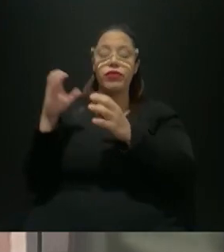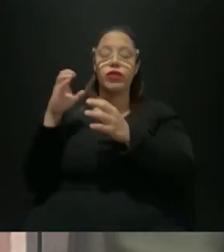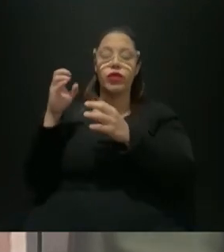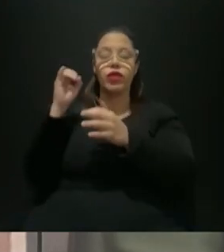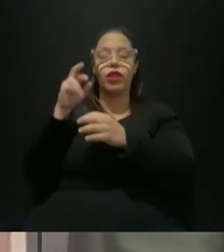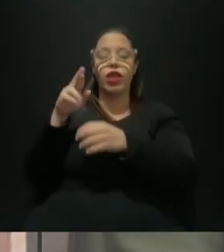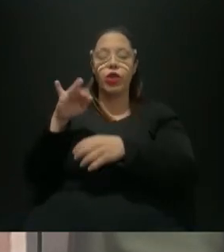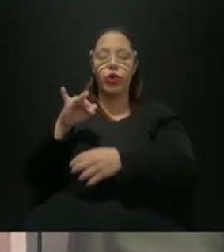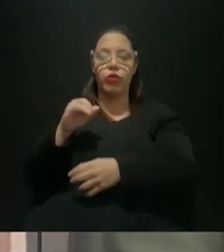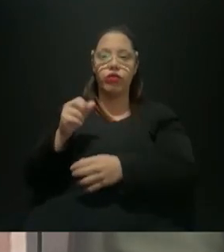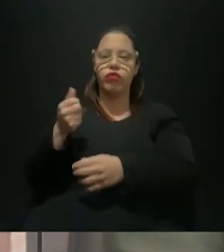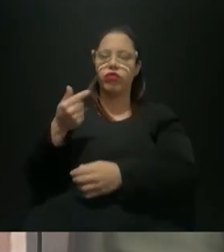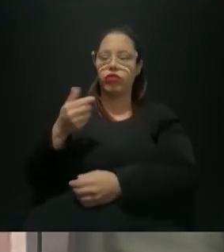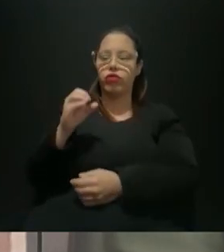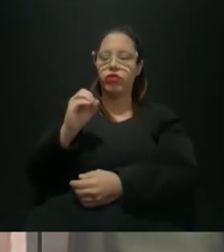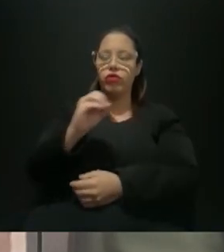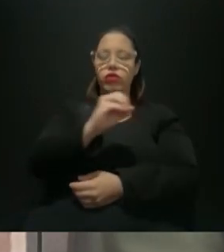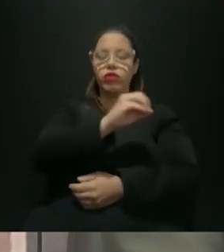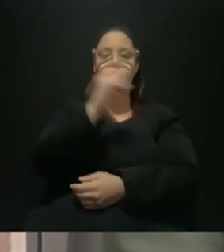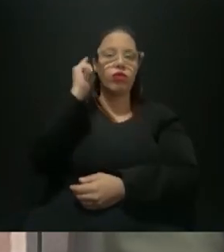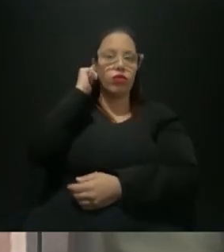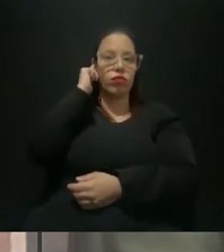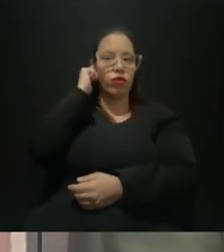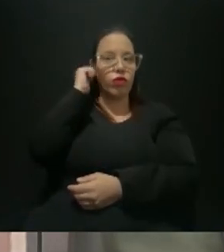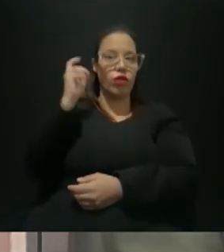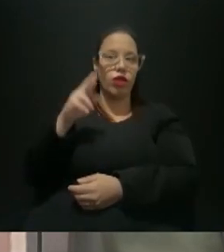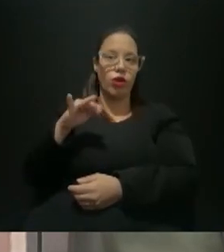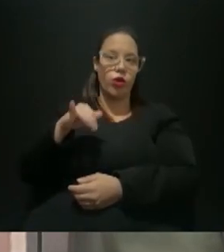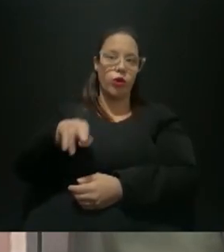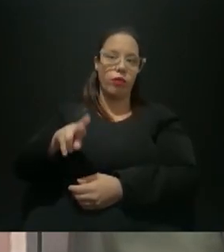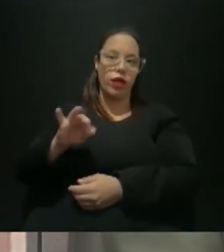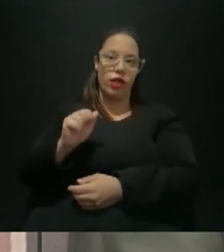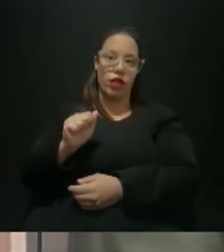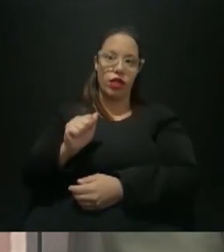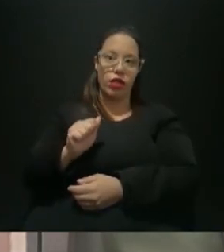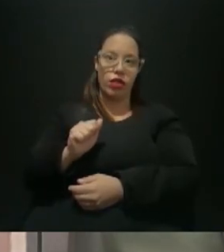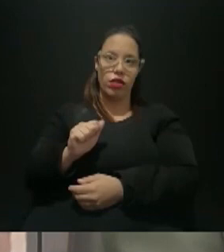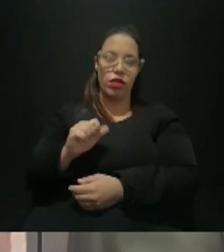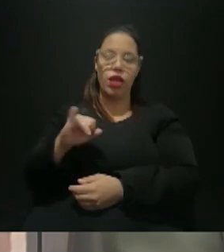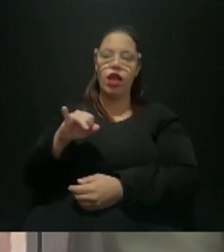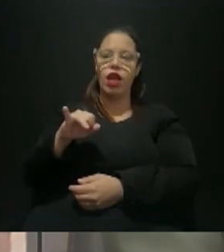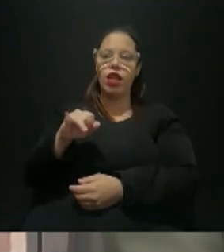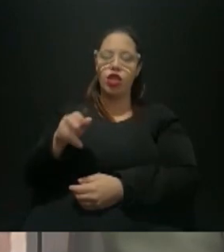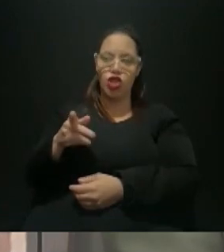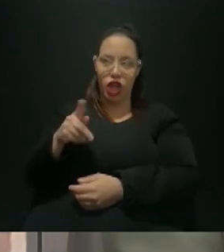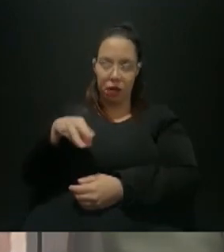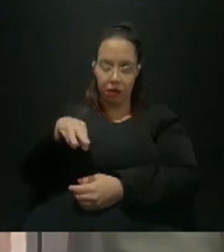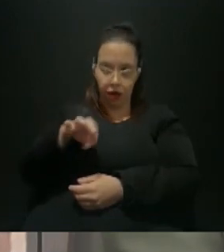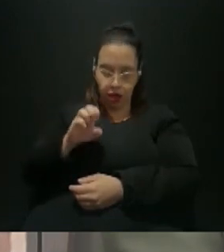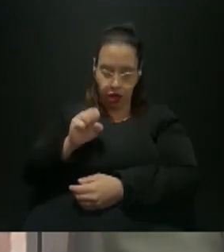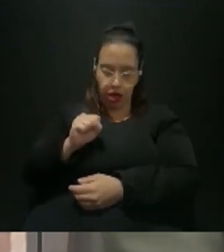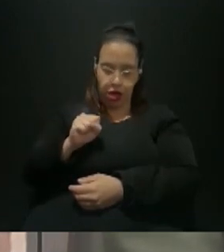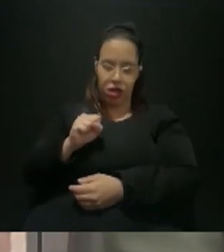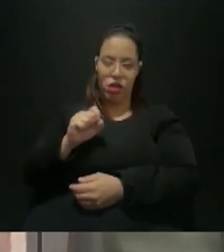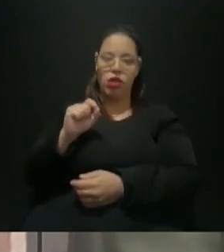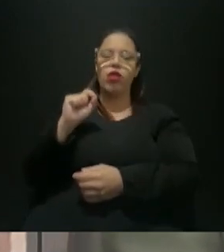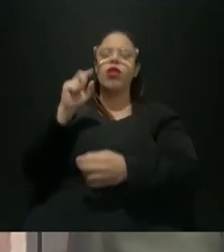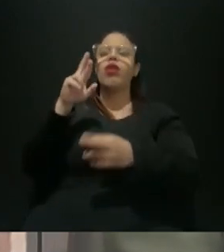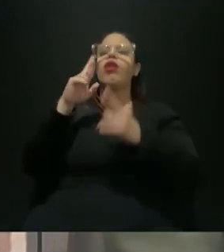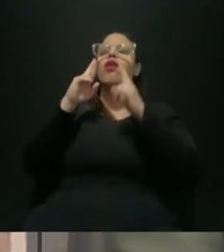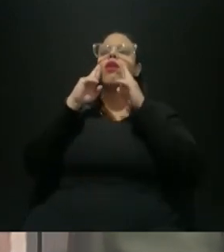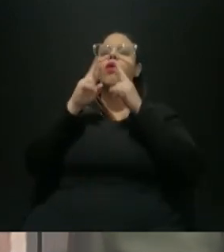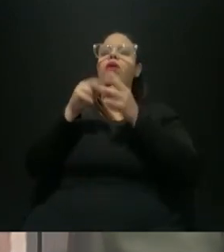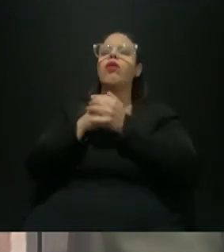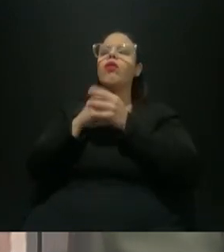2000, vem um economista que ele ganhou o prêmio Nobel, James Heckman, e ele demonstrou que a única política pública